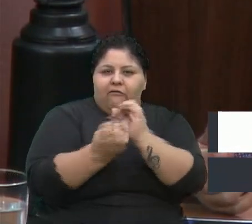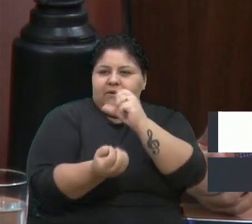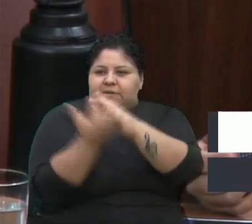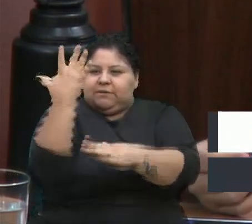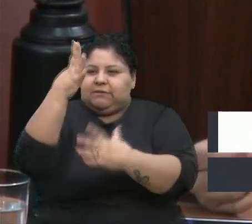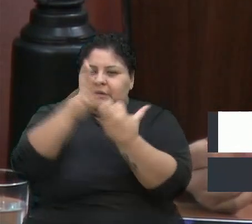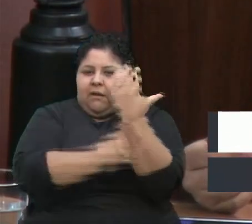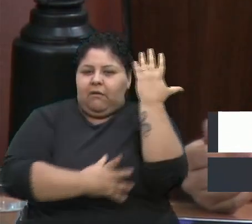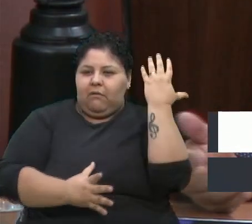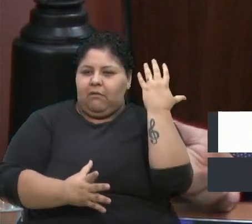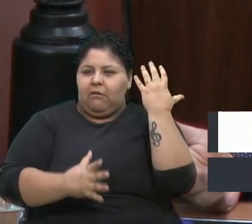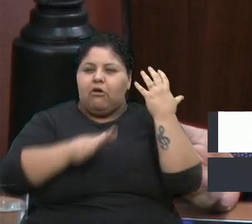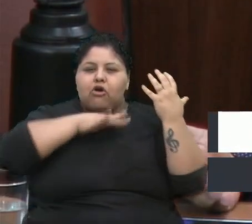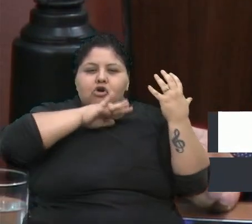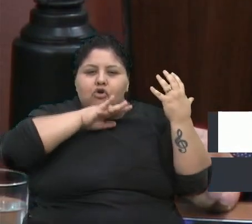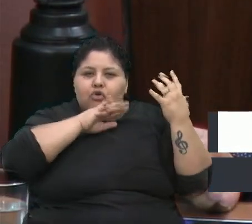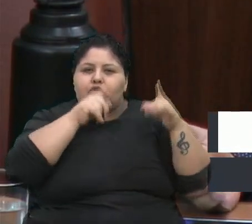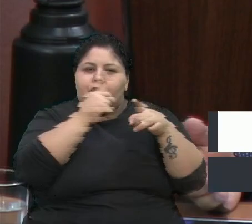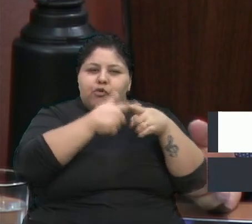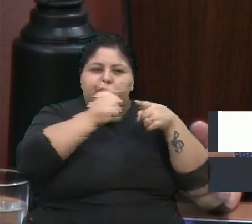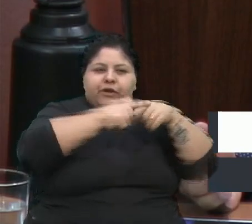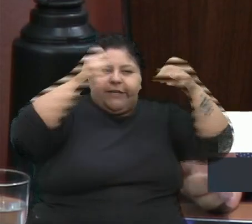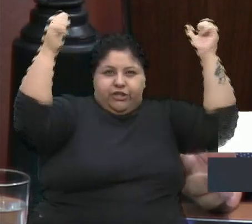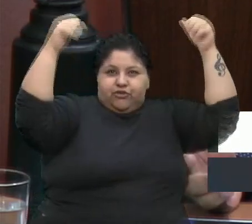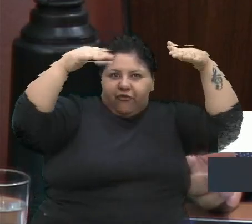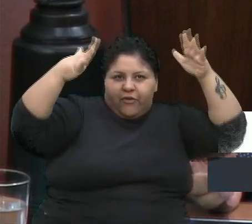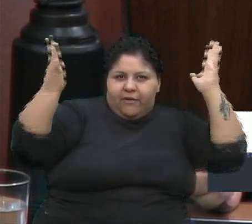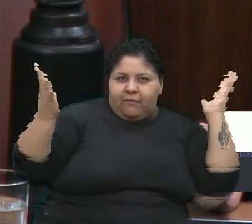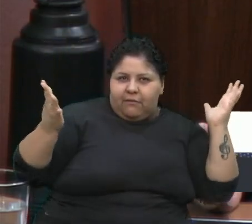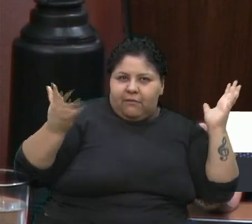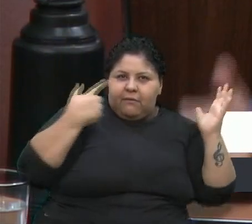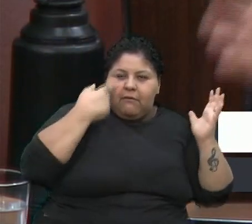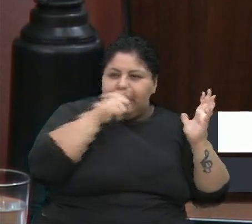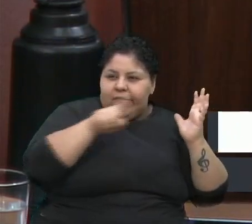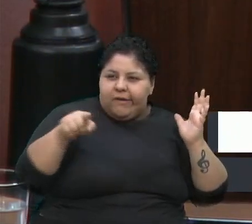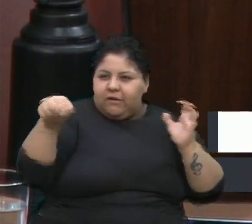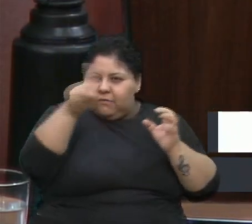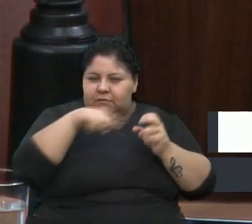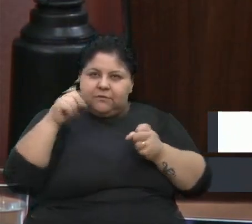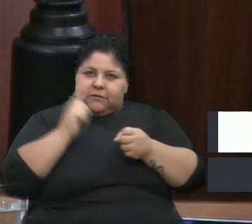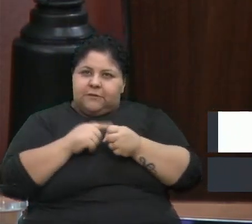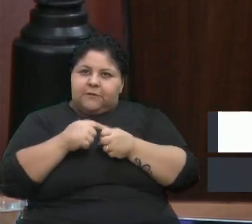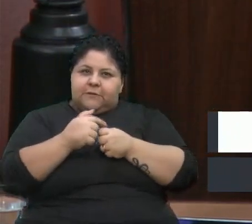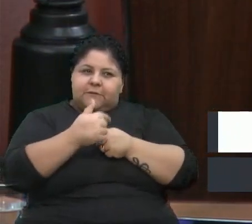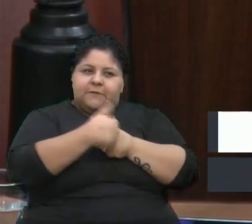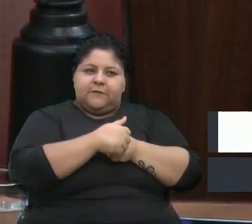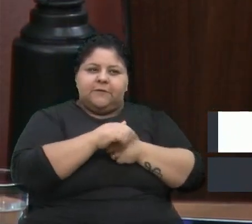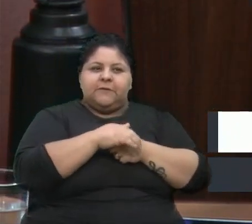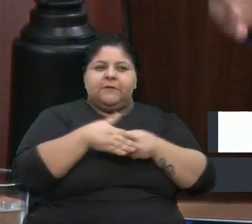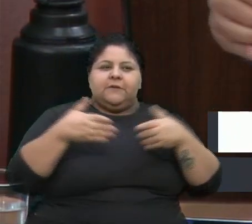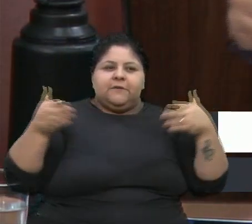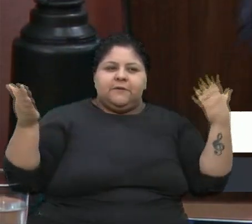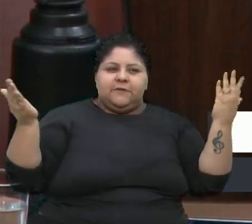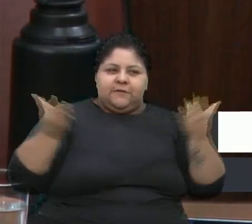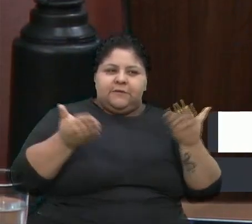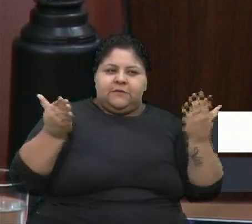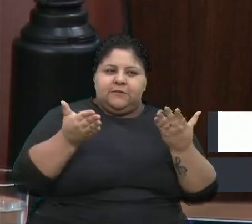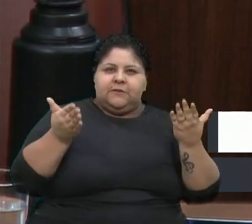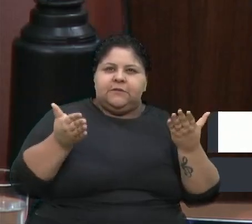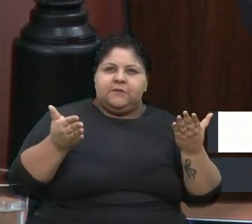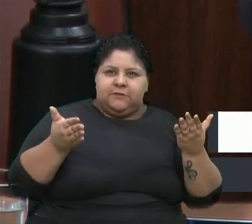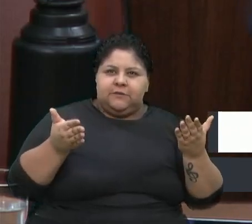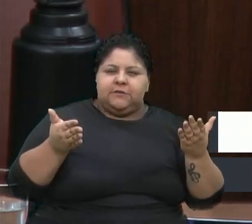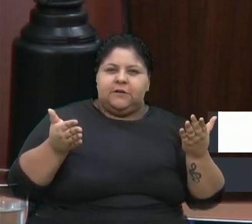Metade. Então vejam isso, a nossa cidade que já foi assolada, regiões da cidade que já foram assoladas,